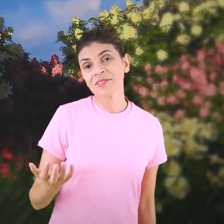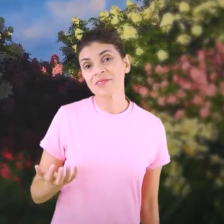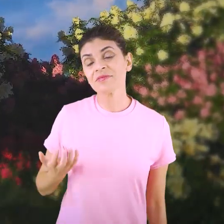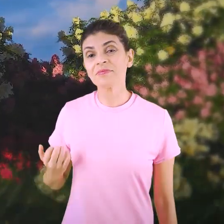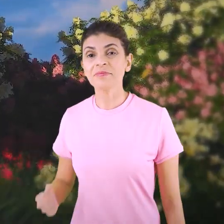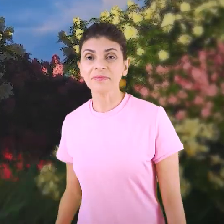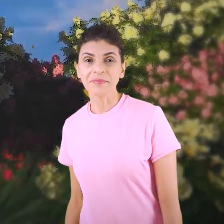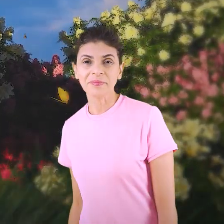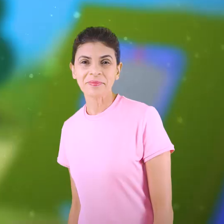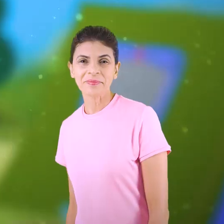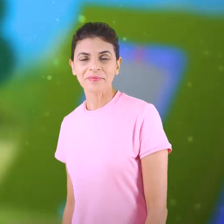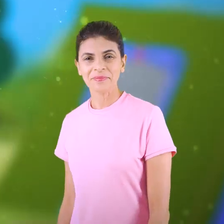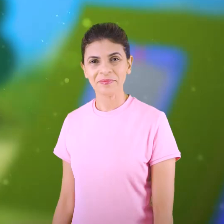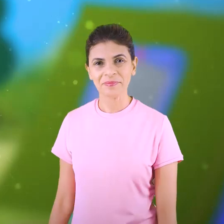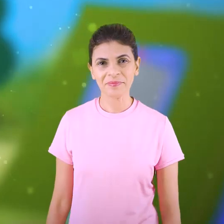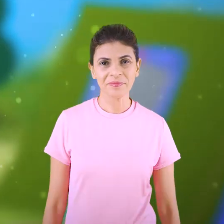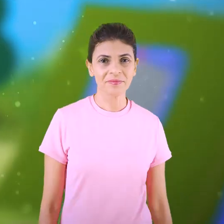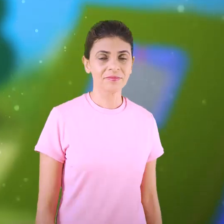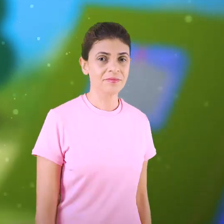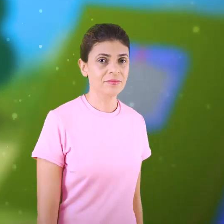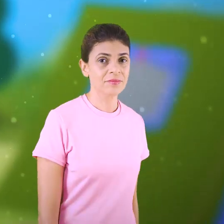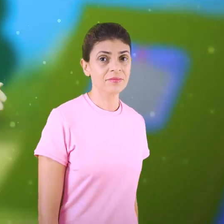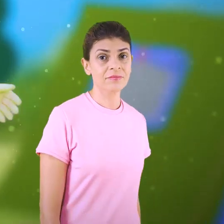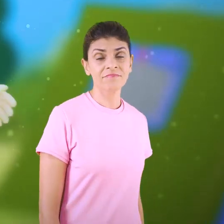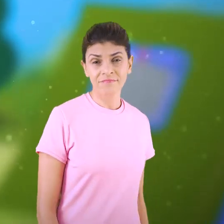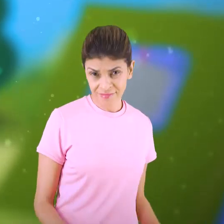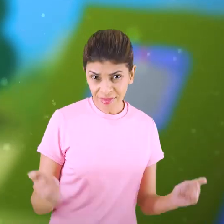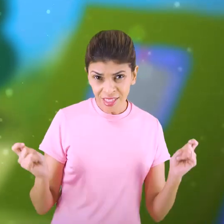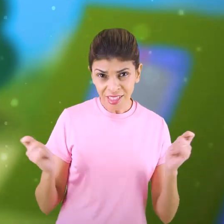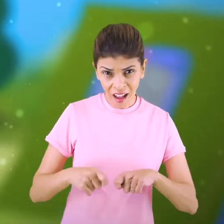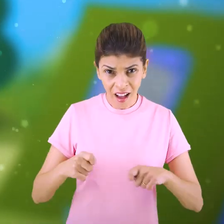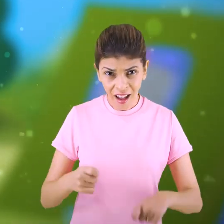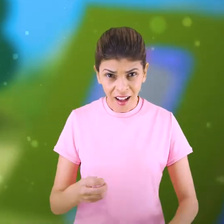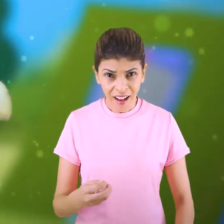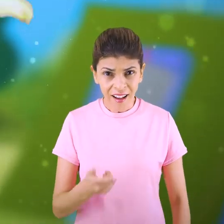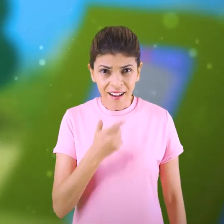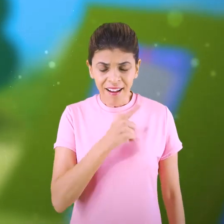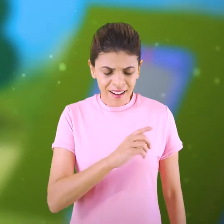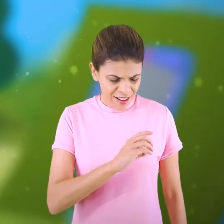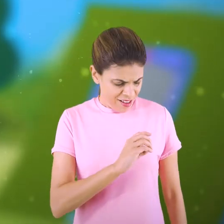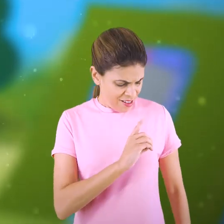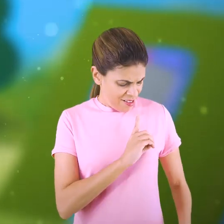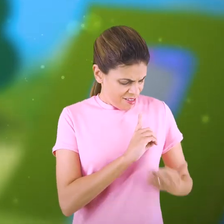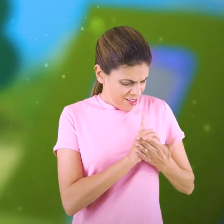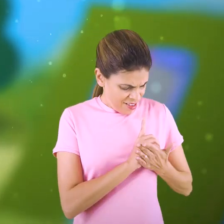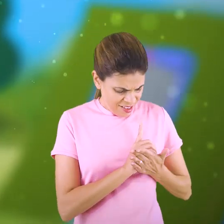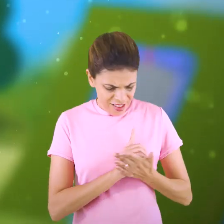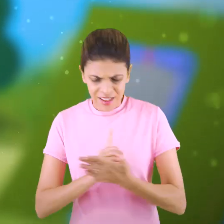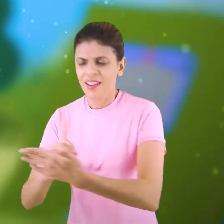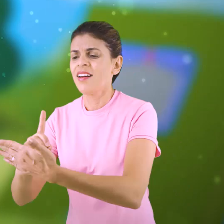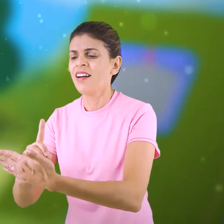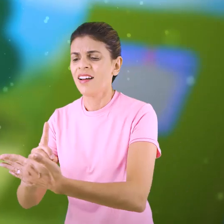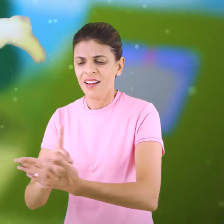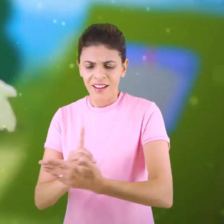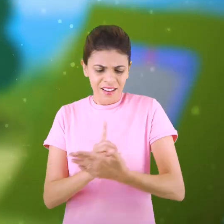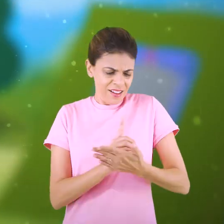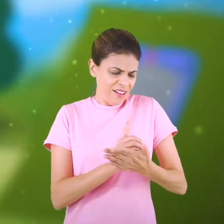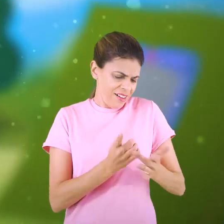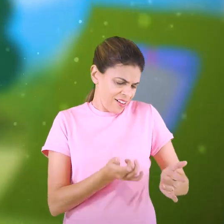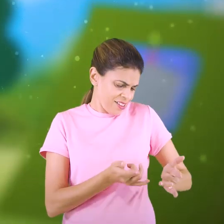quis. Não sei se dá pra te arrancar do meu